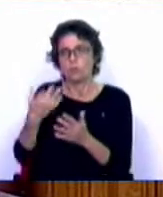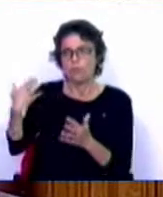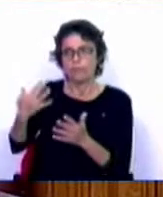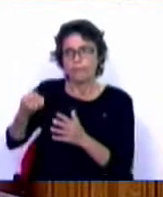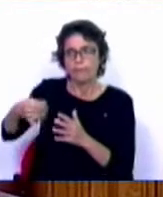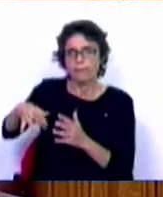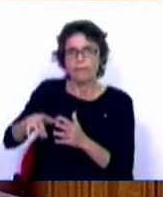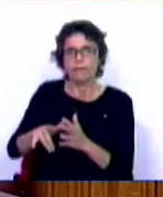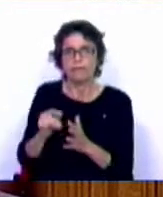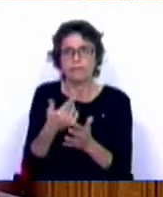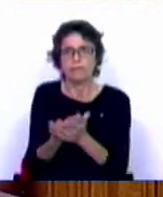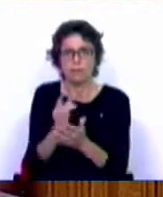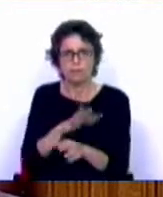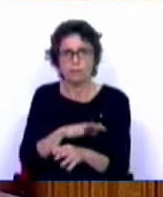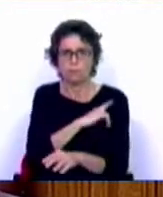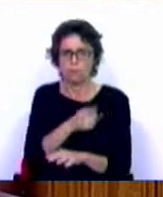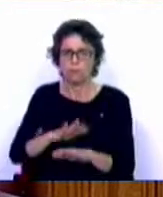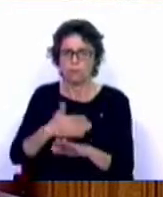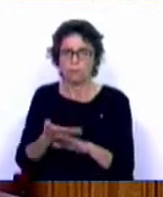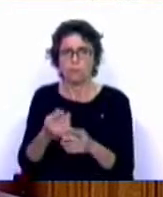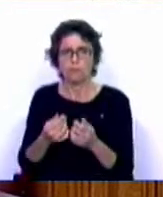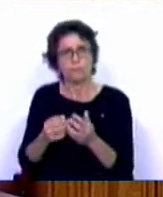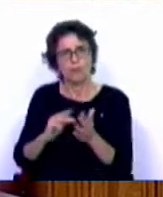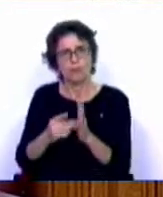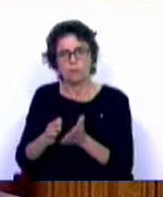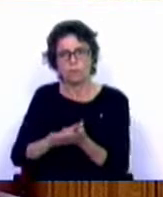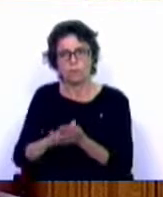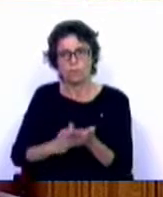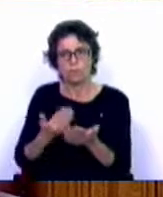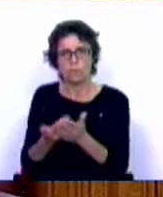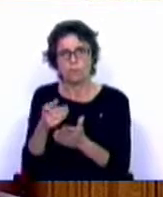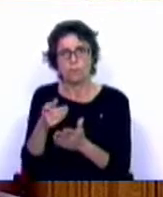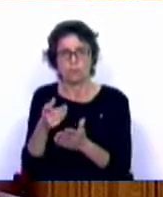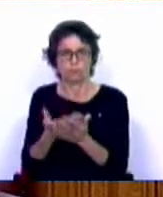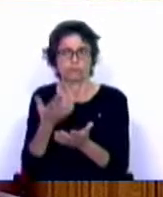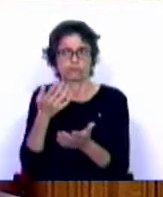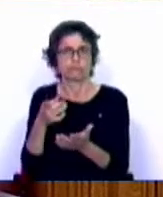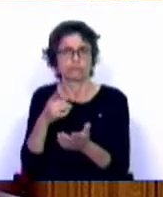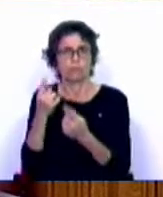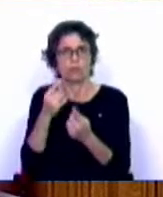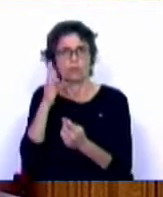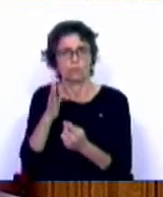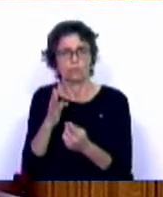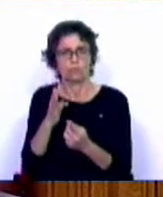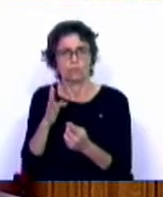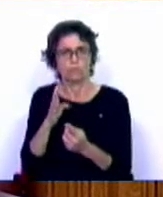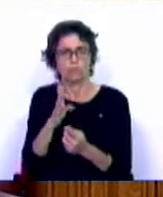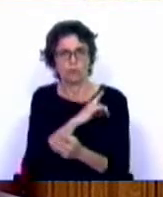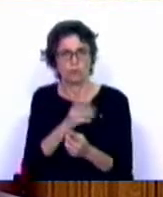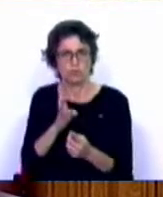dotar de uma robusta base tecnológica que, aliás, ultrapassou a de algumas forças e serviços